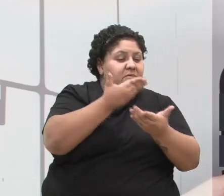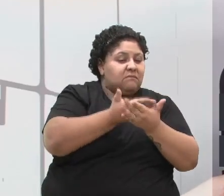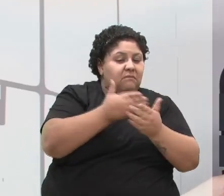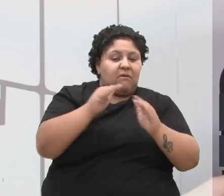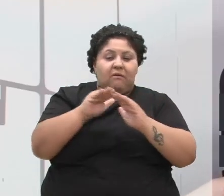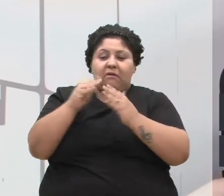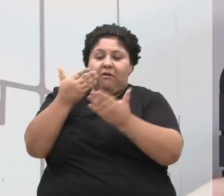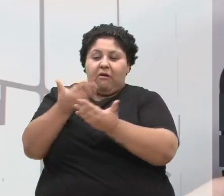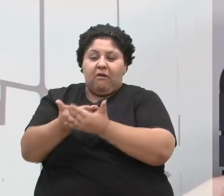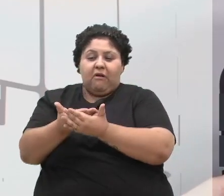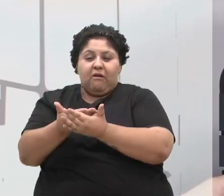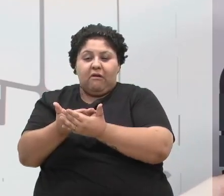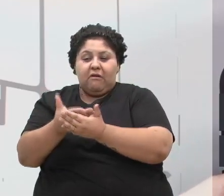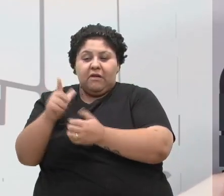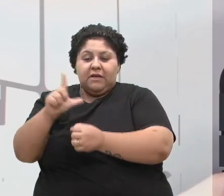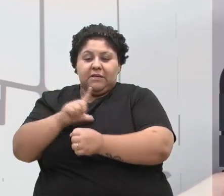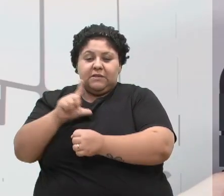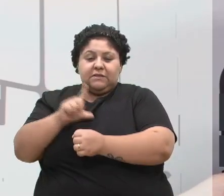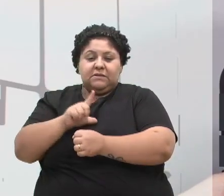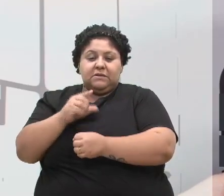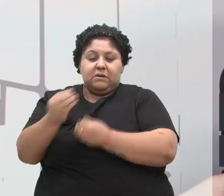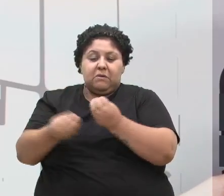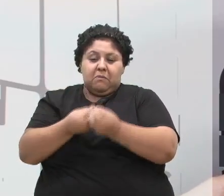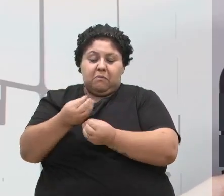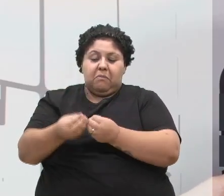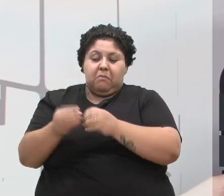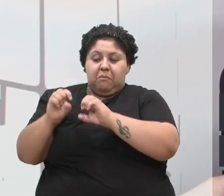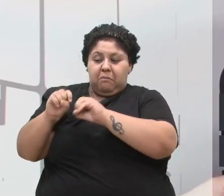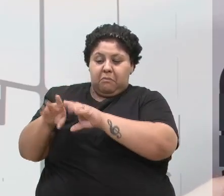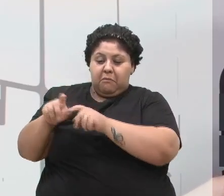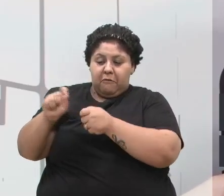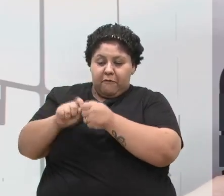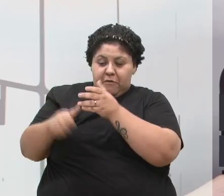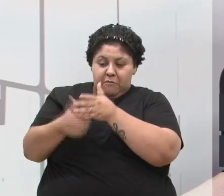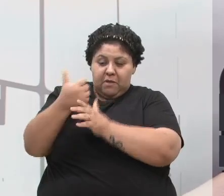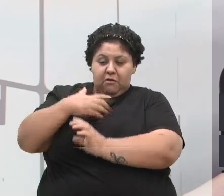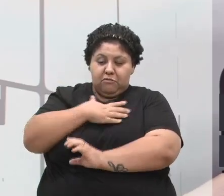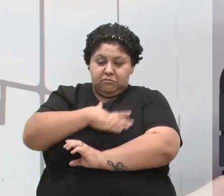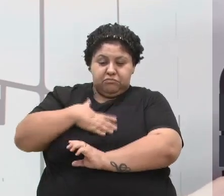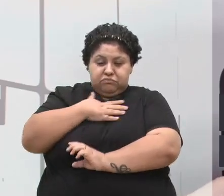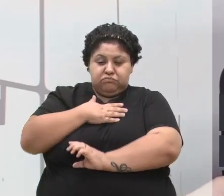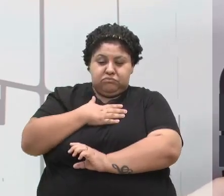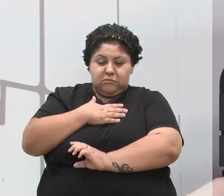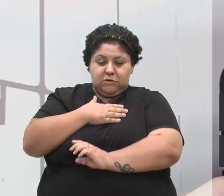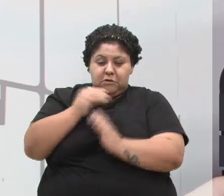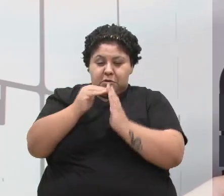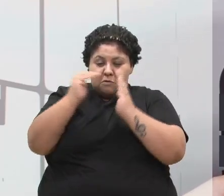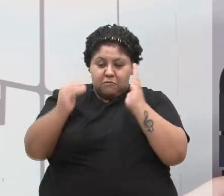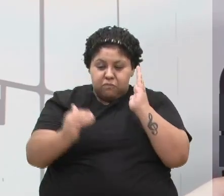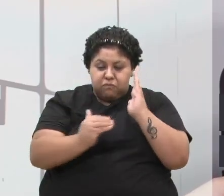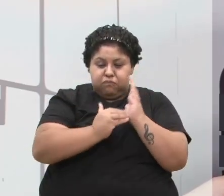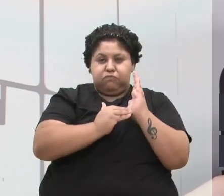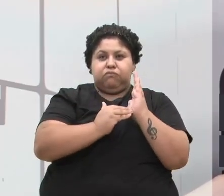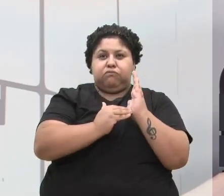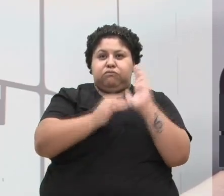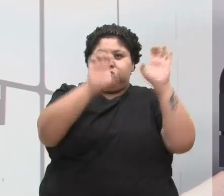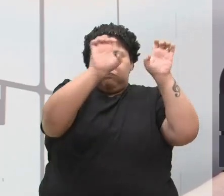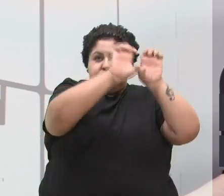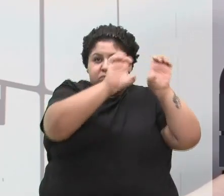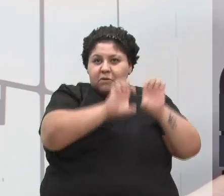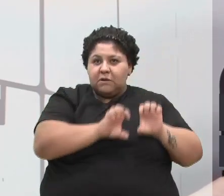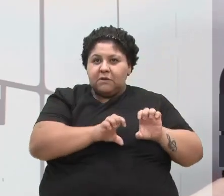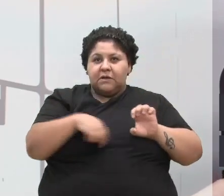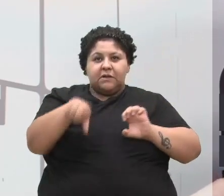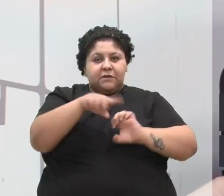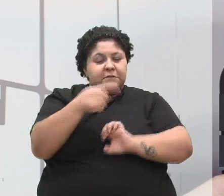dêem condições para que a educação seja feita da melhor maneira possível, no mínimo dando condições estruturais. E a gente